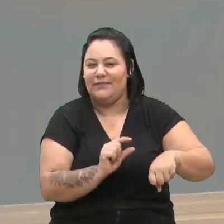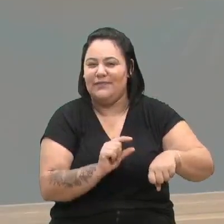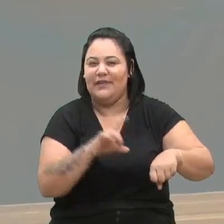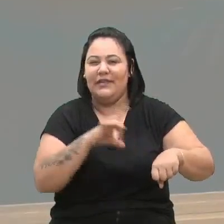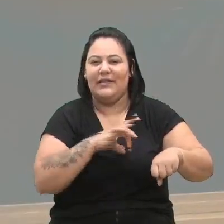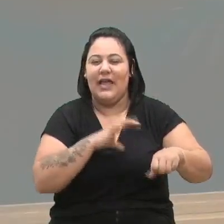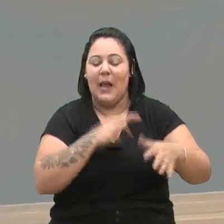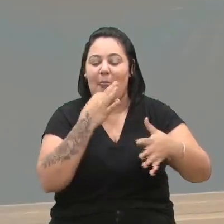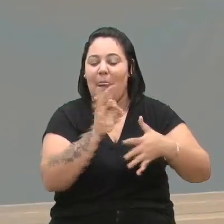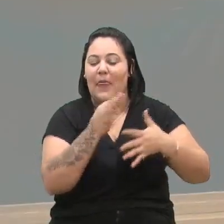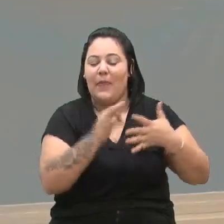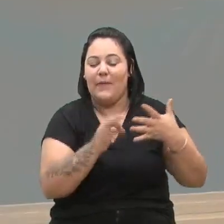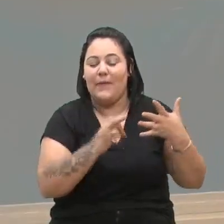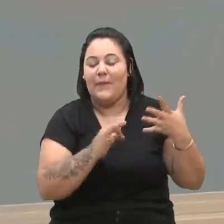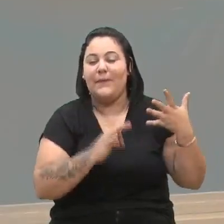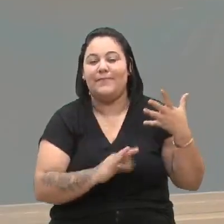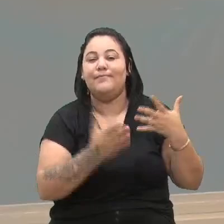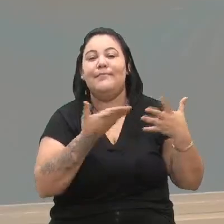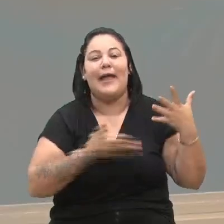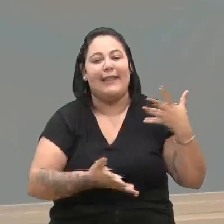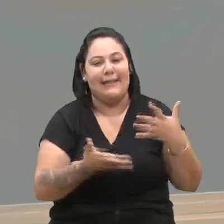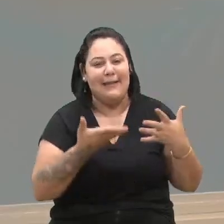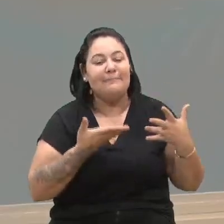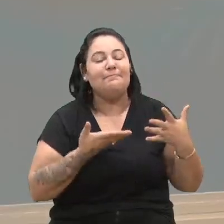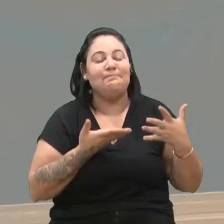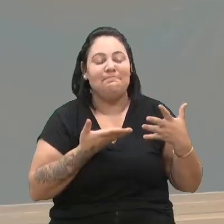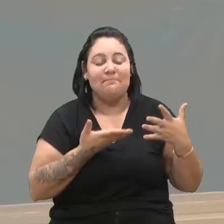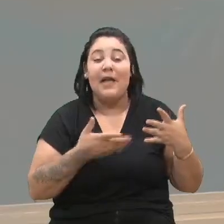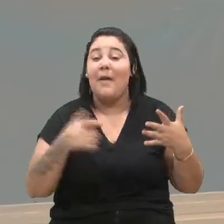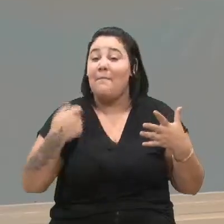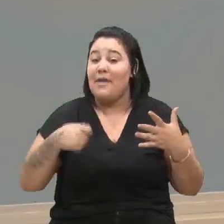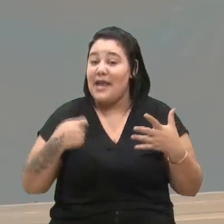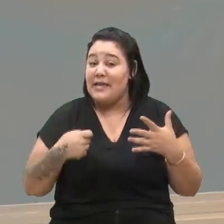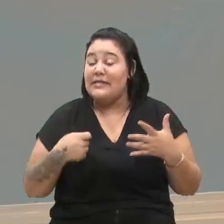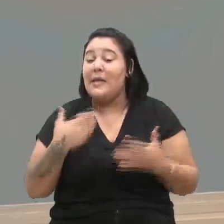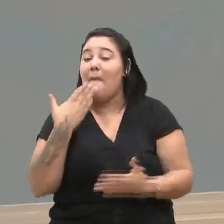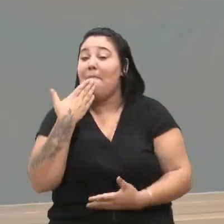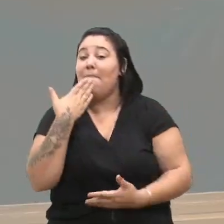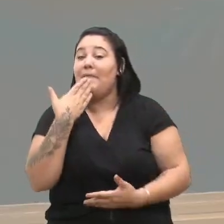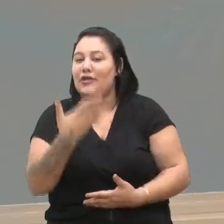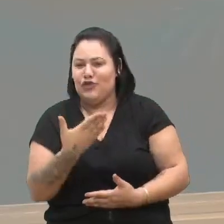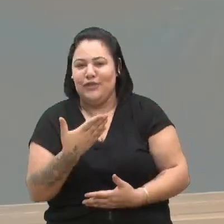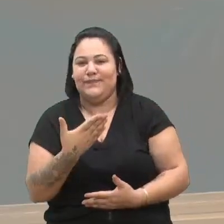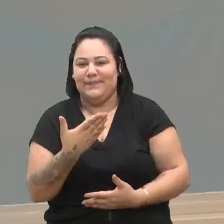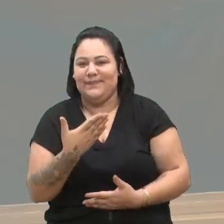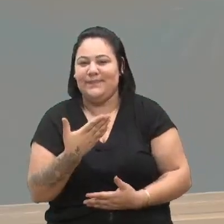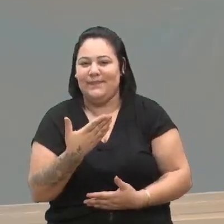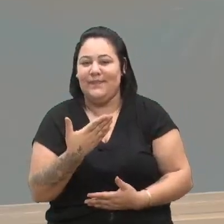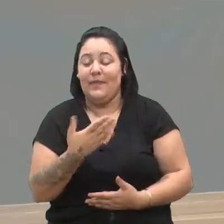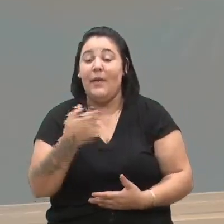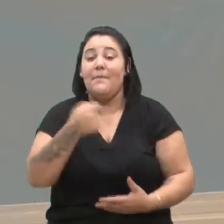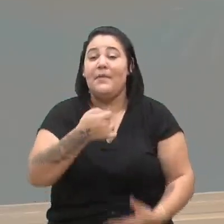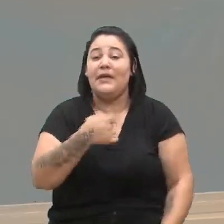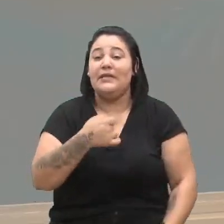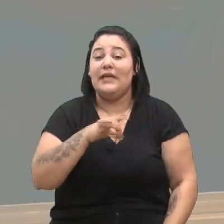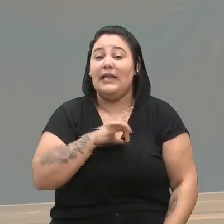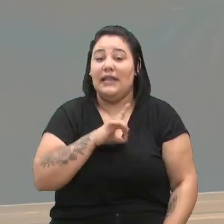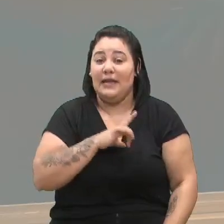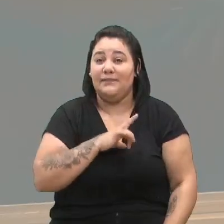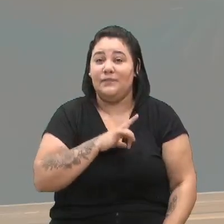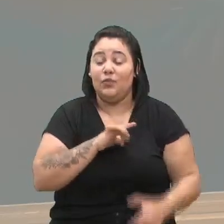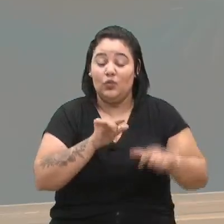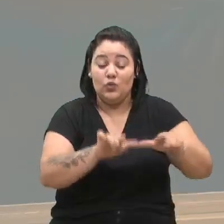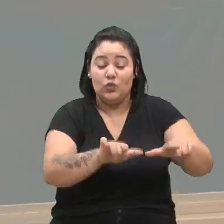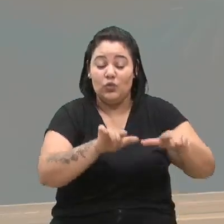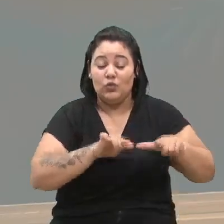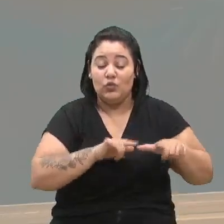série de critérios. Então, ela precisa ser solicitada, ela precisa ter o parecer